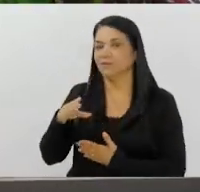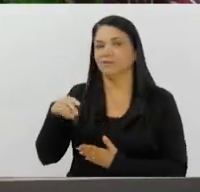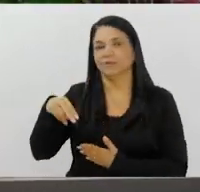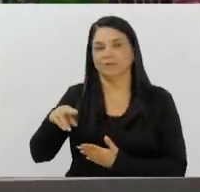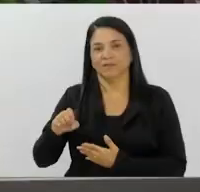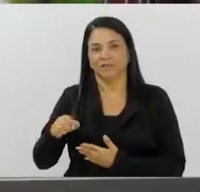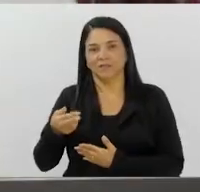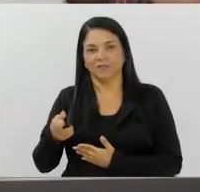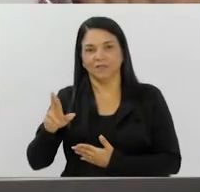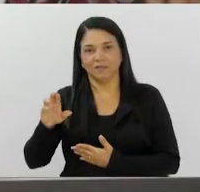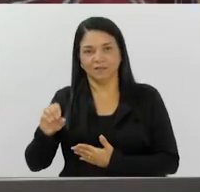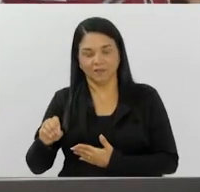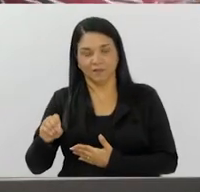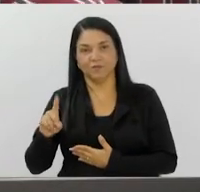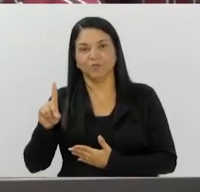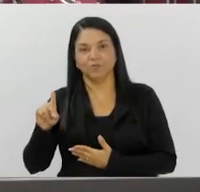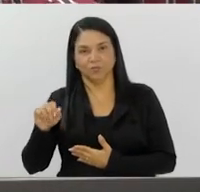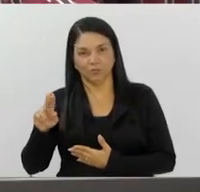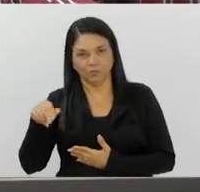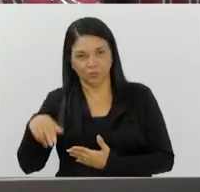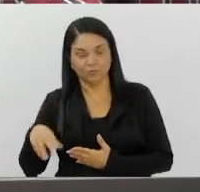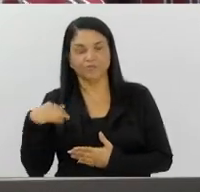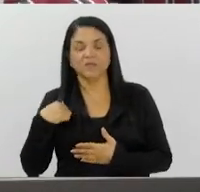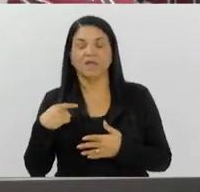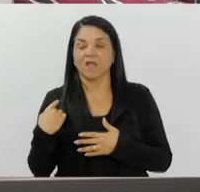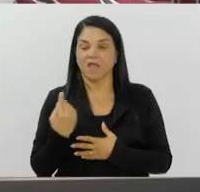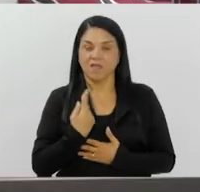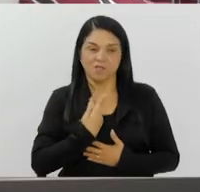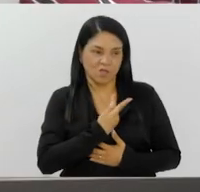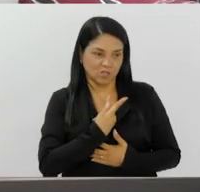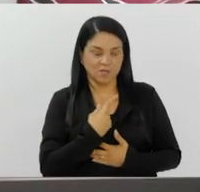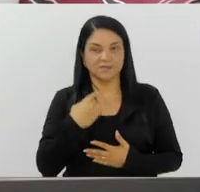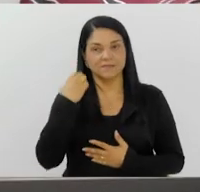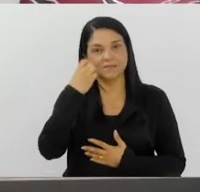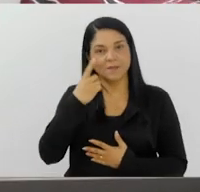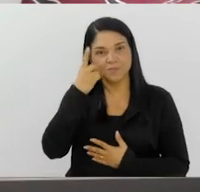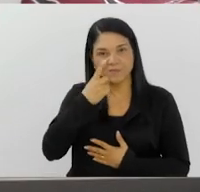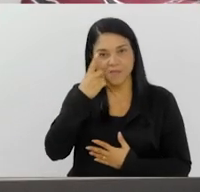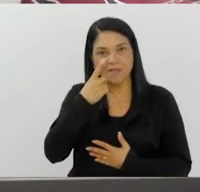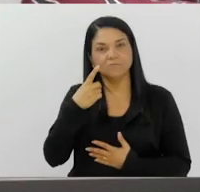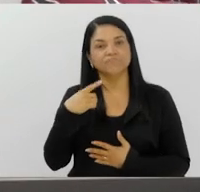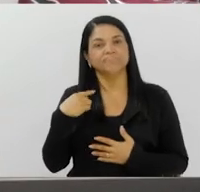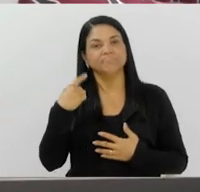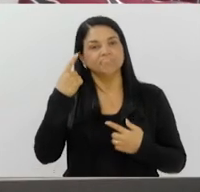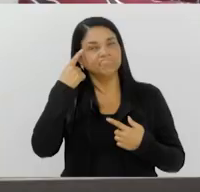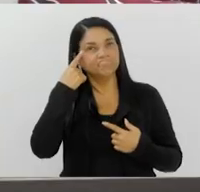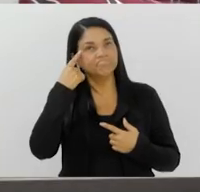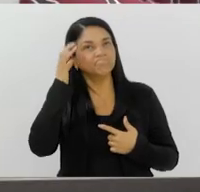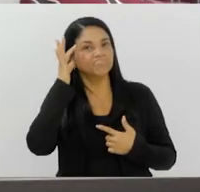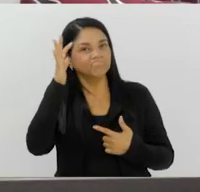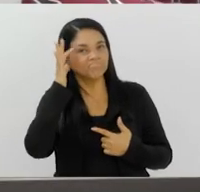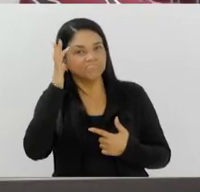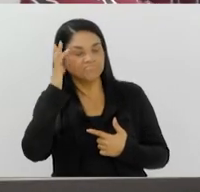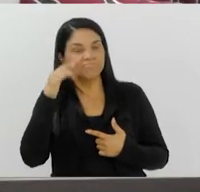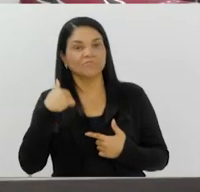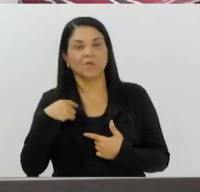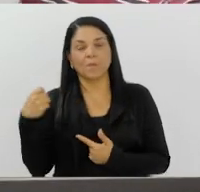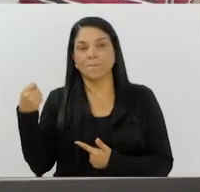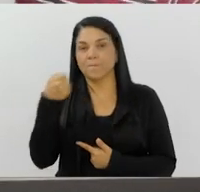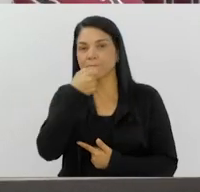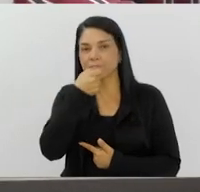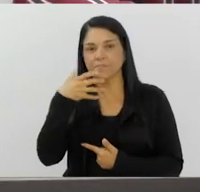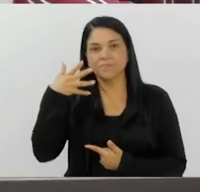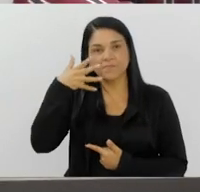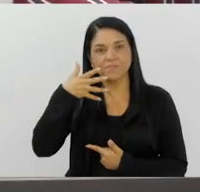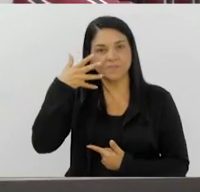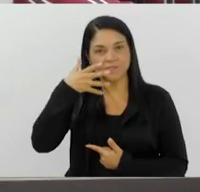e a Dani temos muitas reflexões sobre isso e falamos porque isso é importante eu passo então aqui a palavra